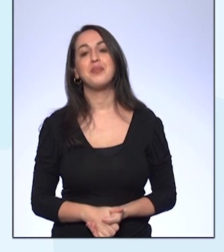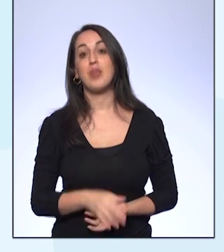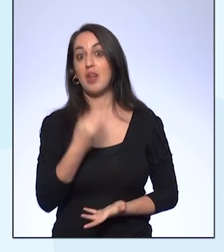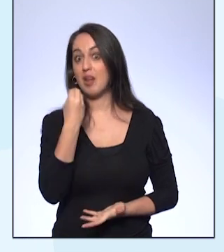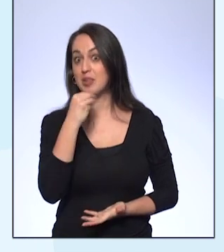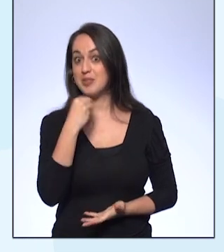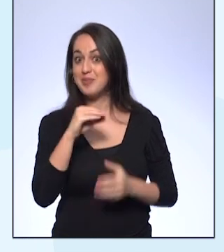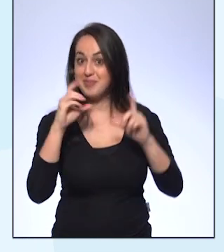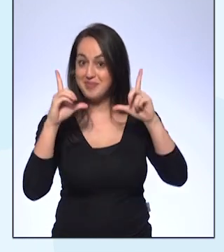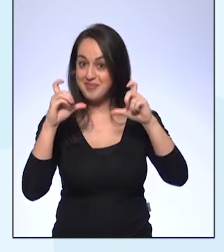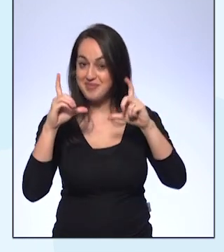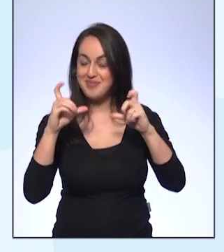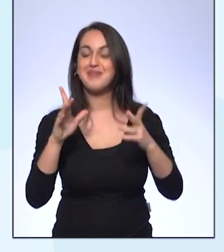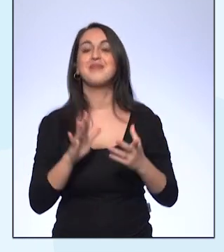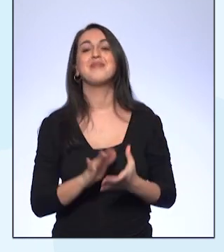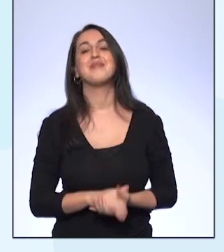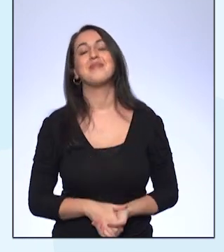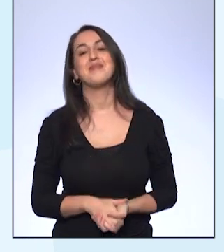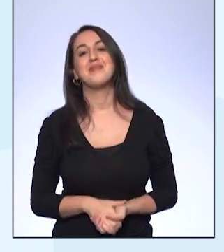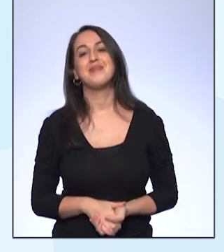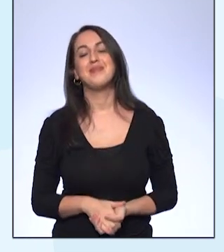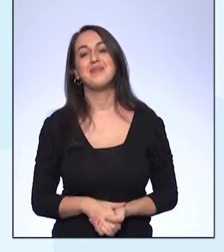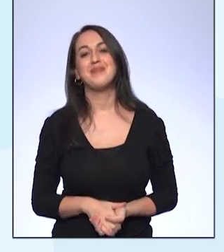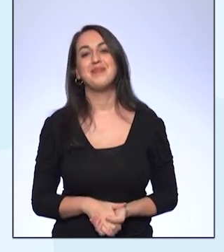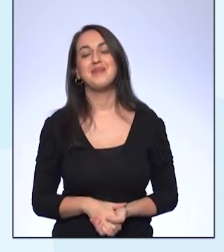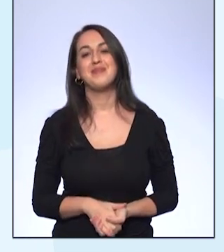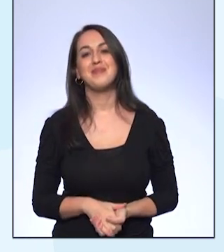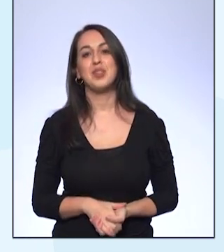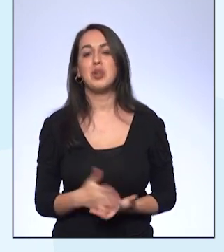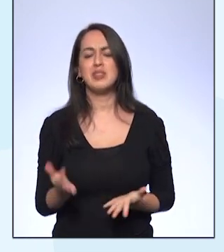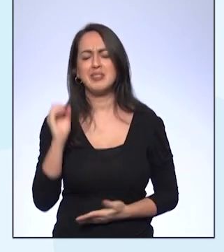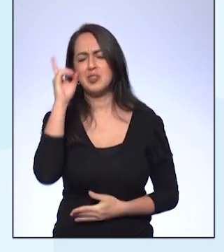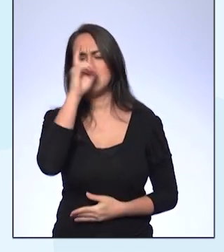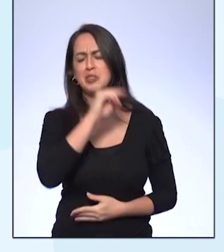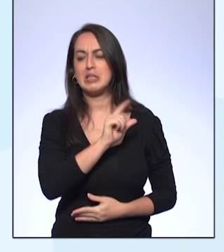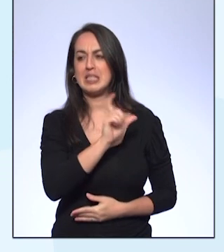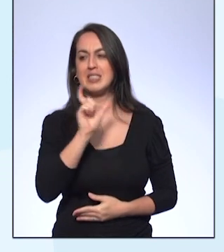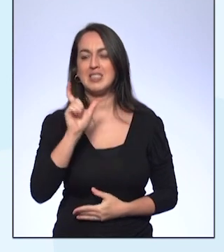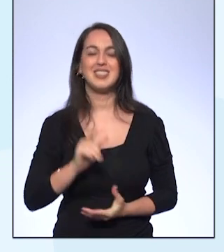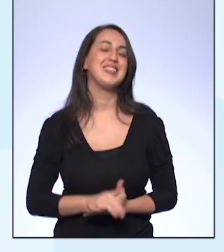tirar o print. E, nossa, tá difícil falar print hoje.